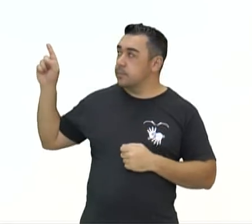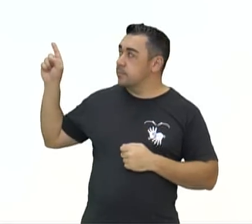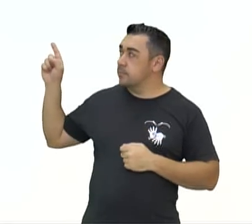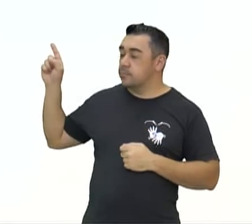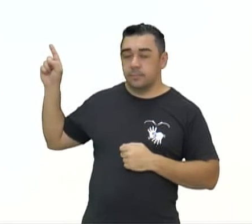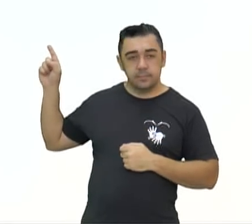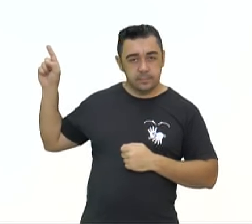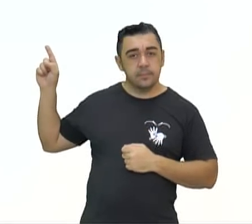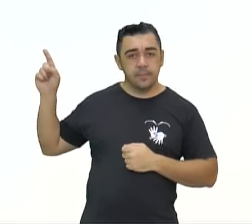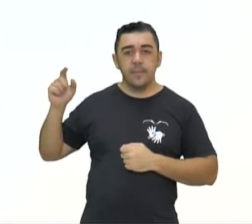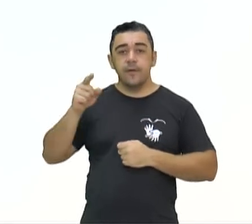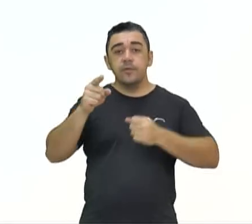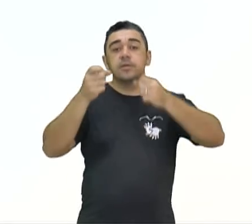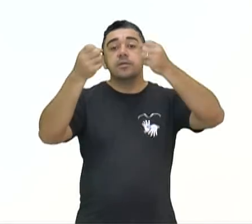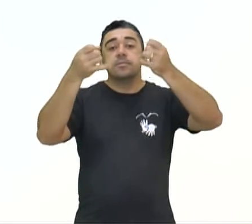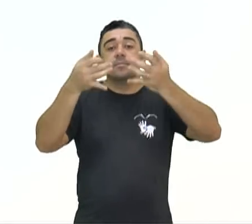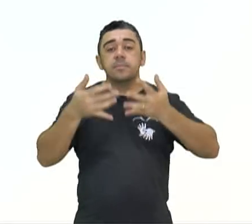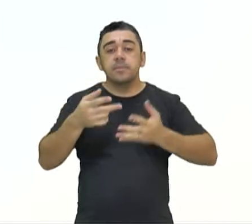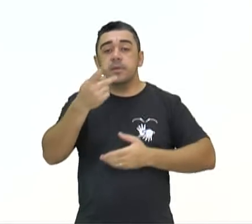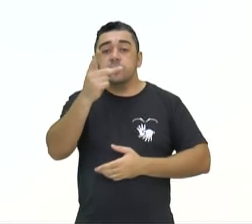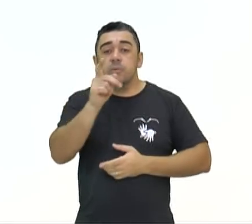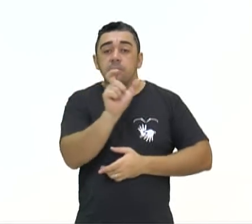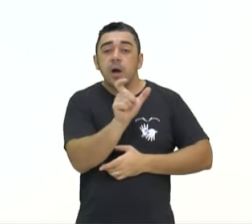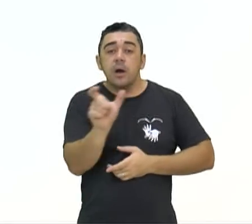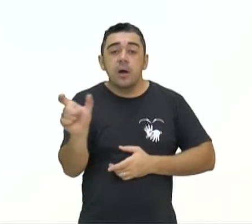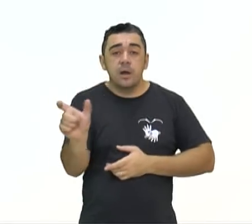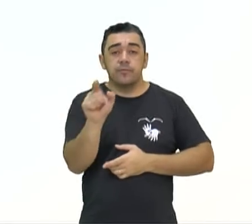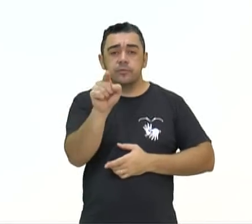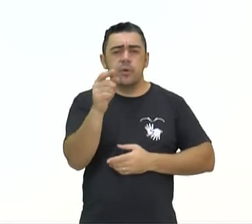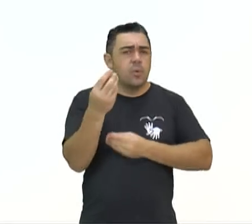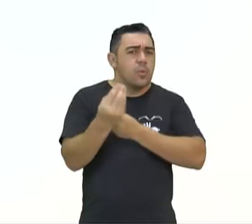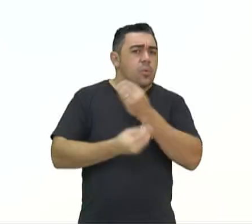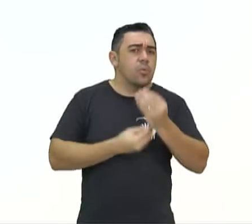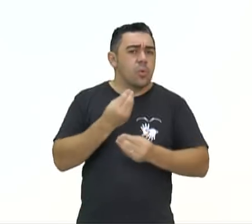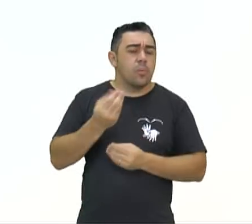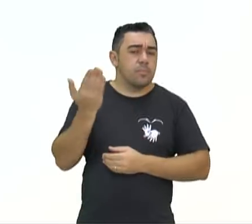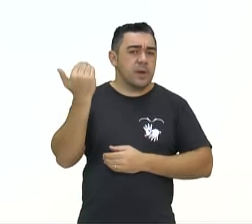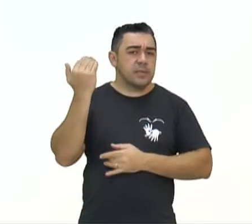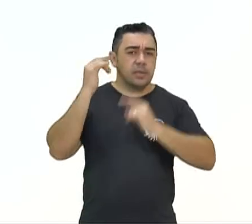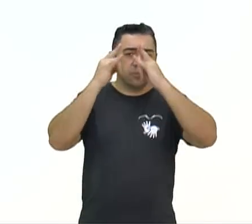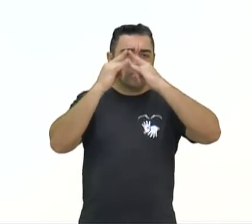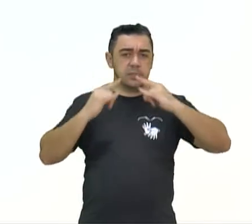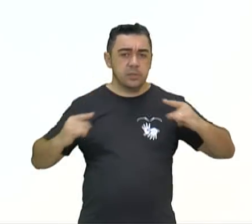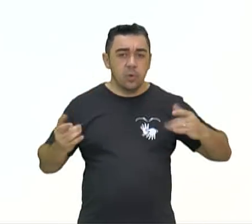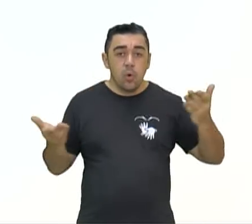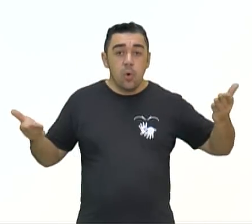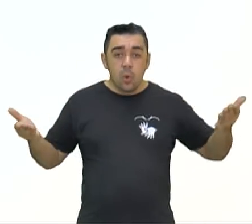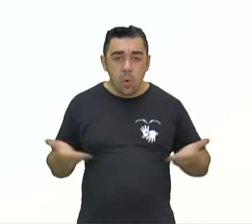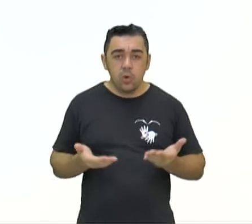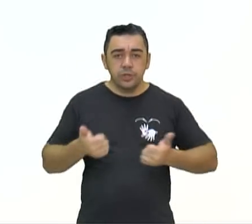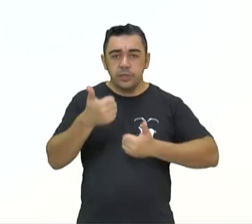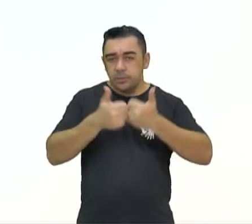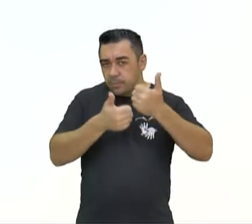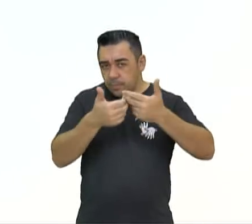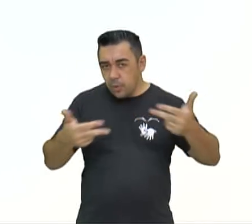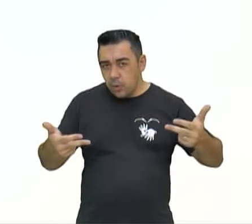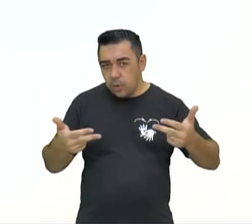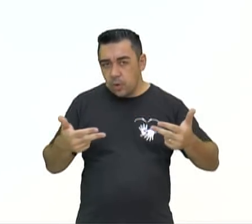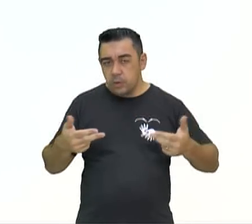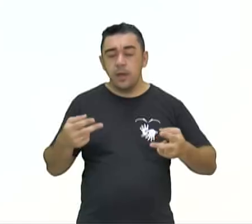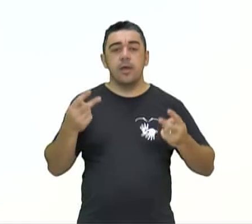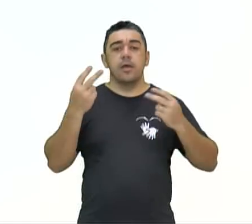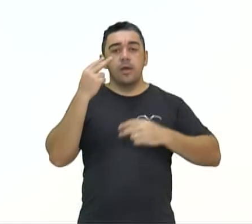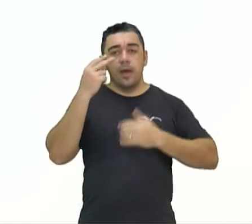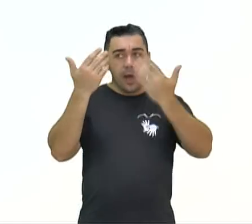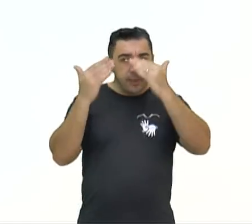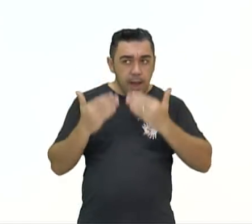e explique com suas palavras como esta arte circense se tornou um esporte.